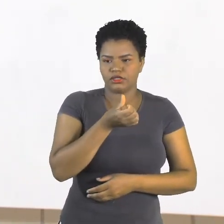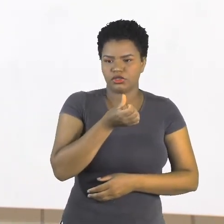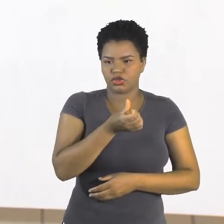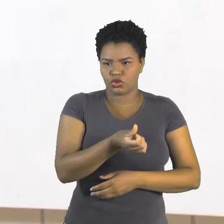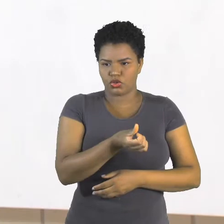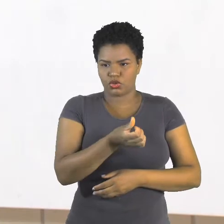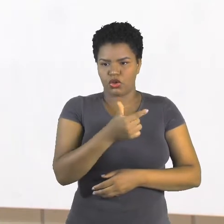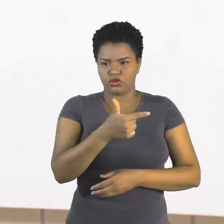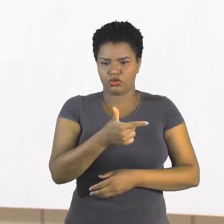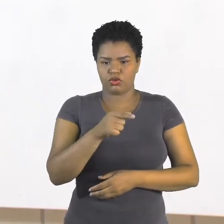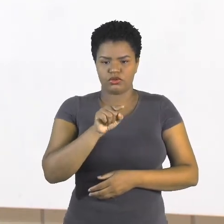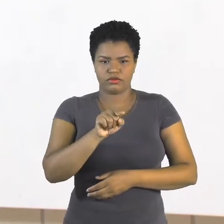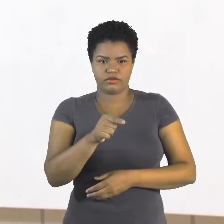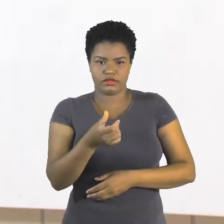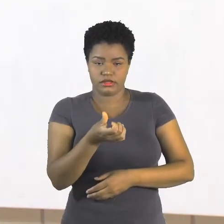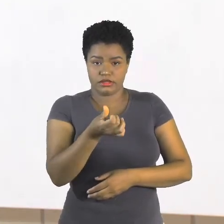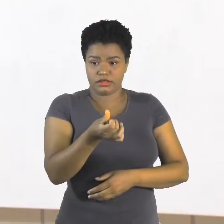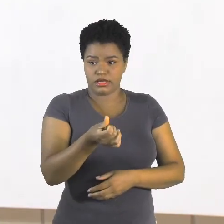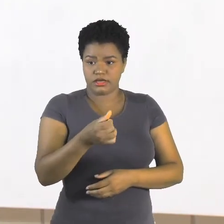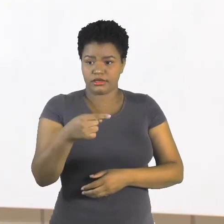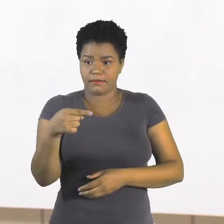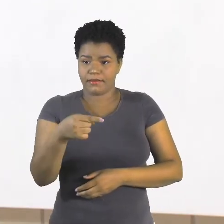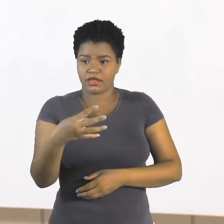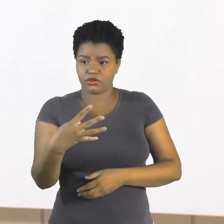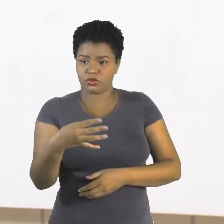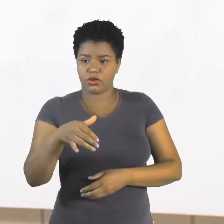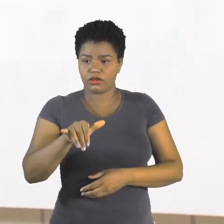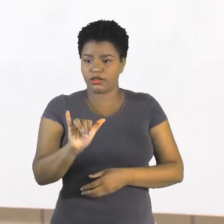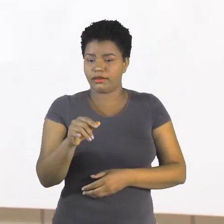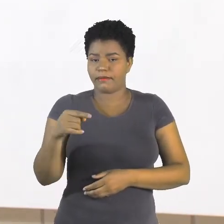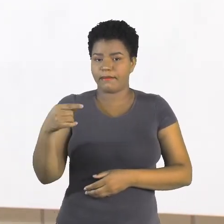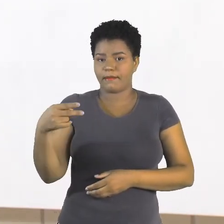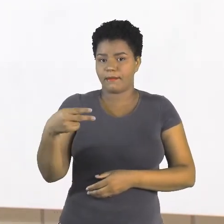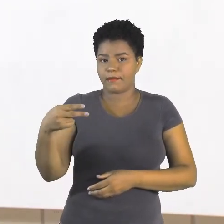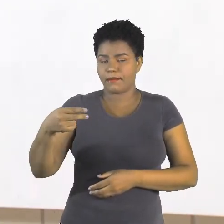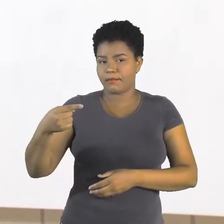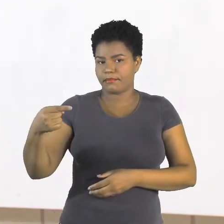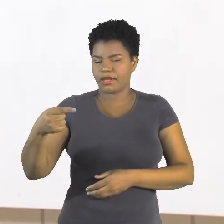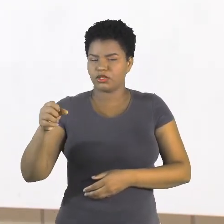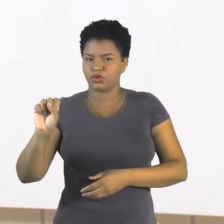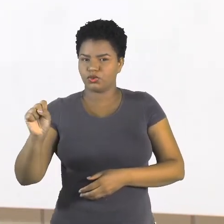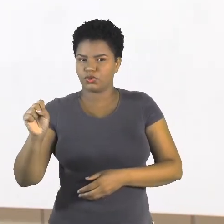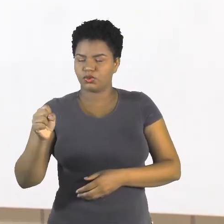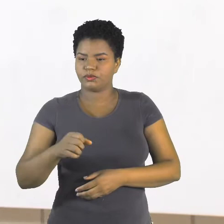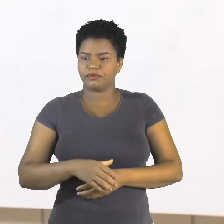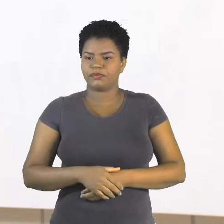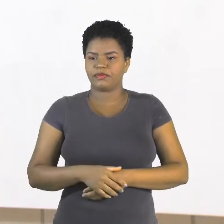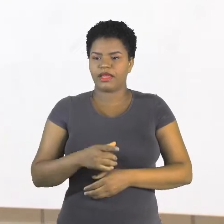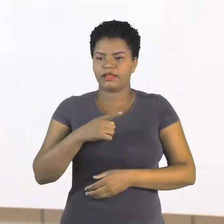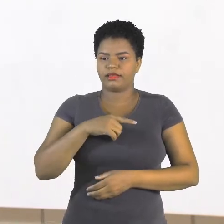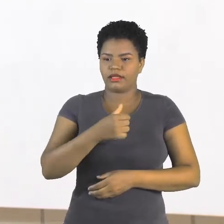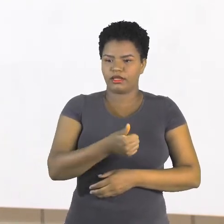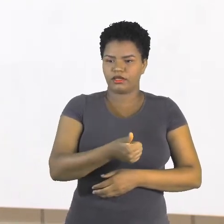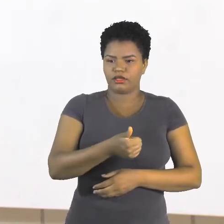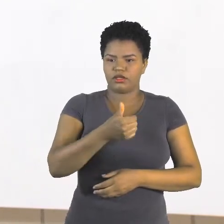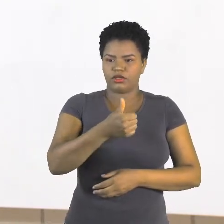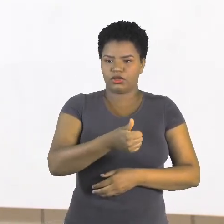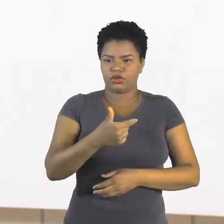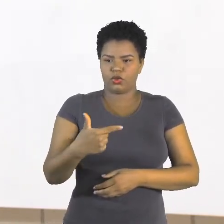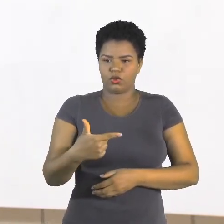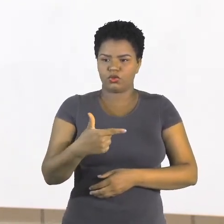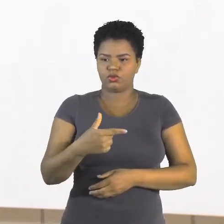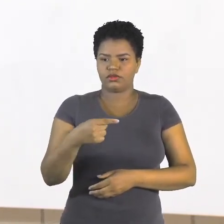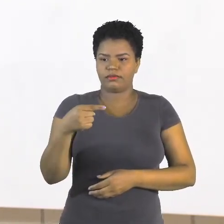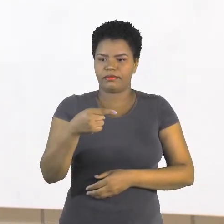6 menos 4y igual a menos 8. E aí nós temos então 12 menos